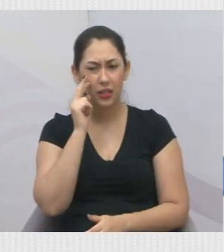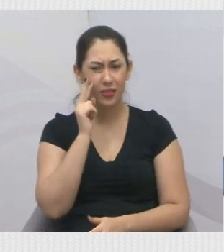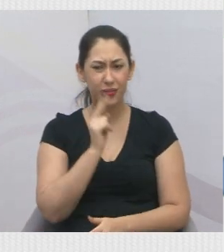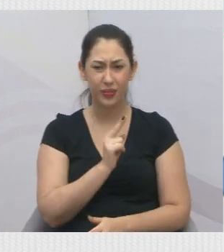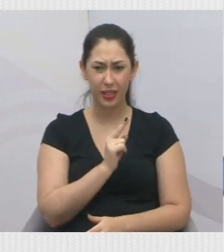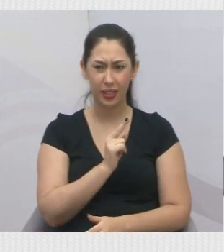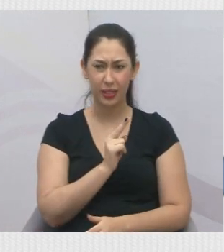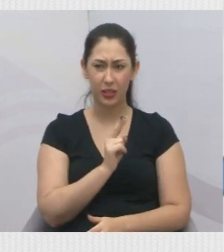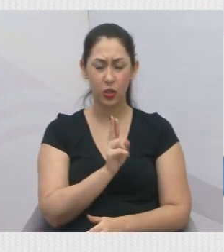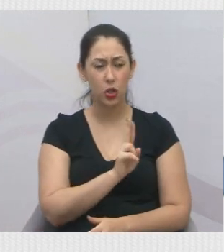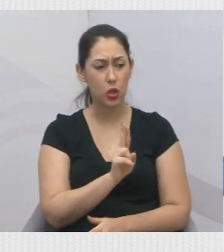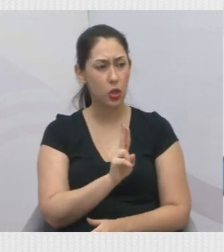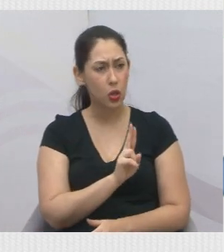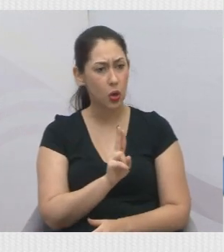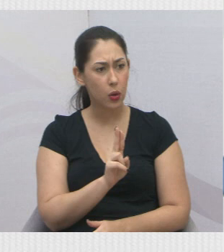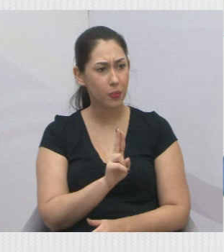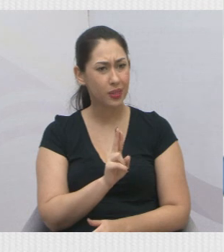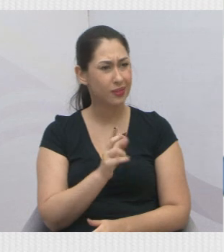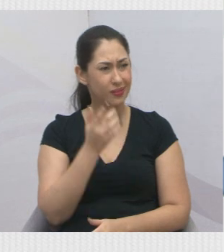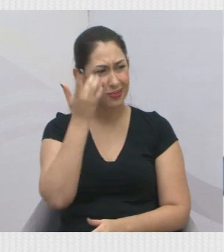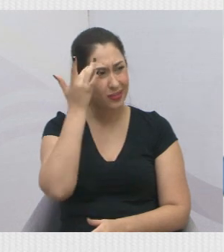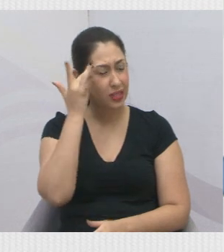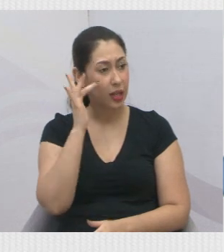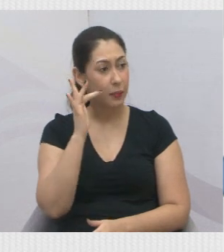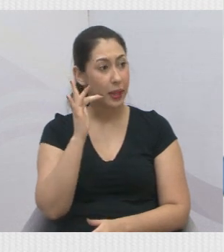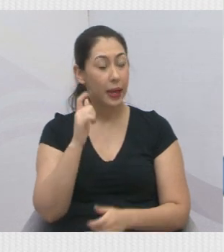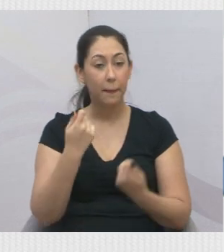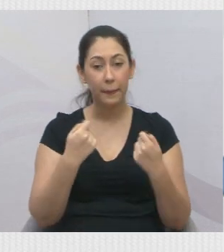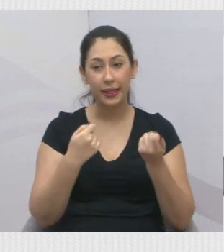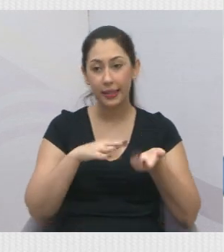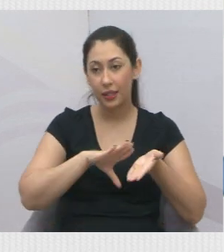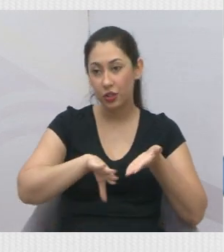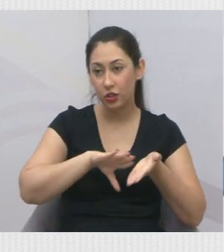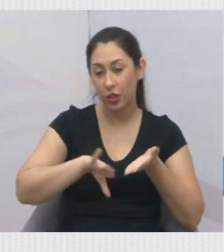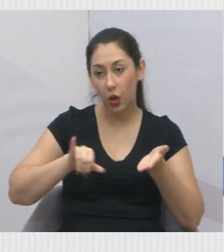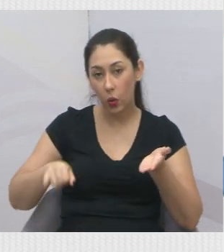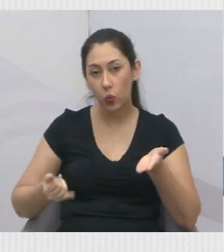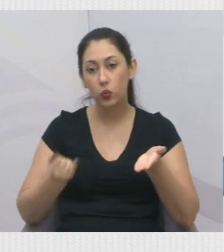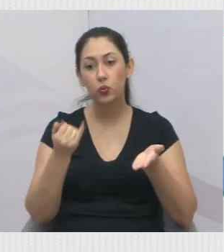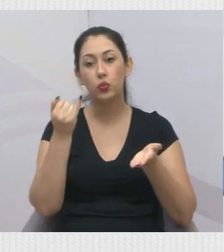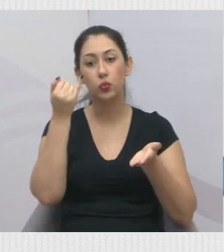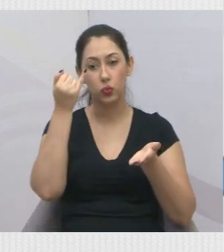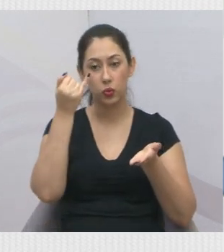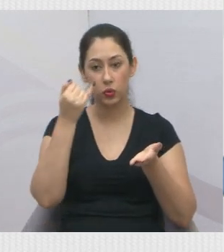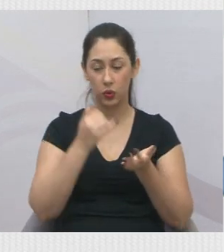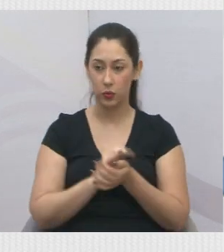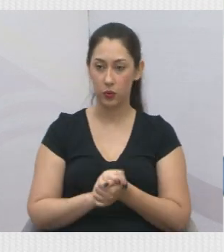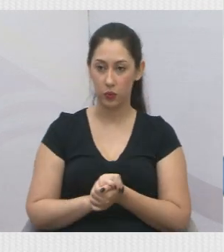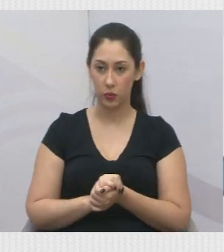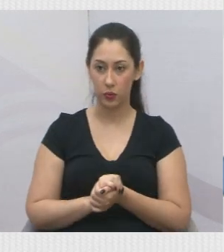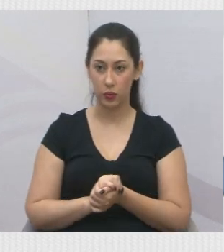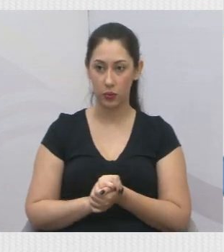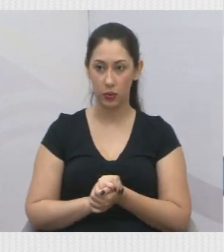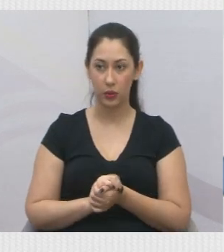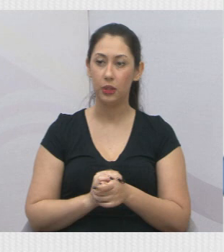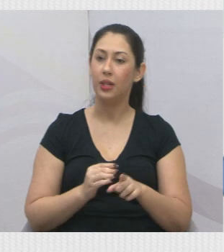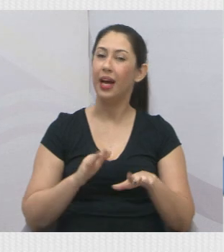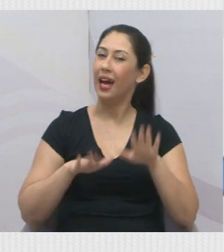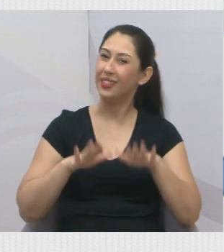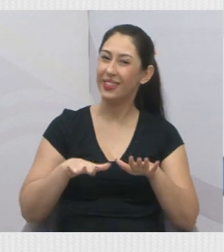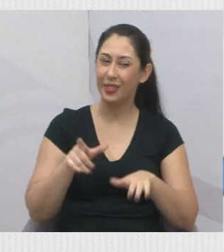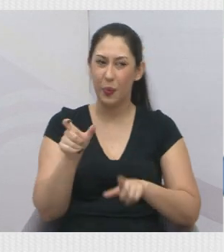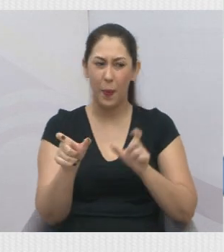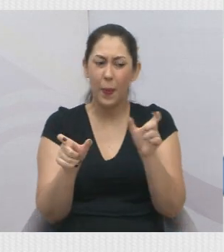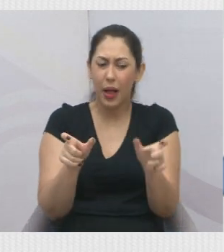resultado nominal, é só tirar os juros de uma dívida que você tem na sua casa, resultado nominal. São nomenclaturas um pouco complexas que, às vezes, o